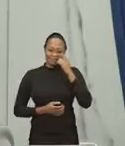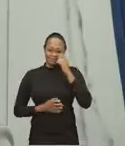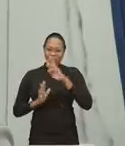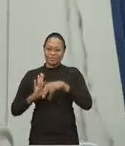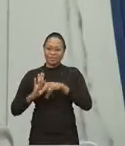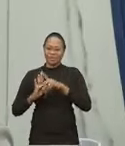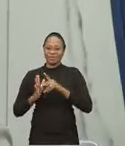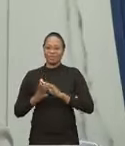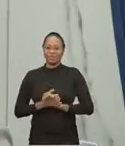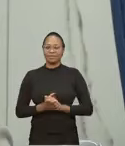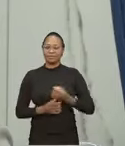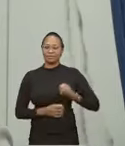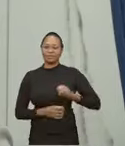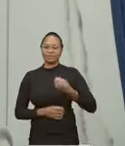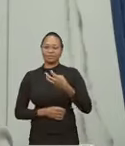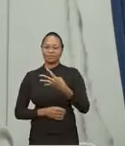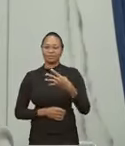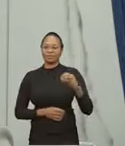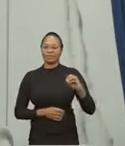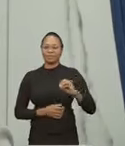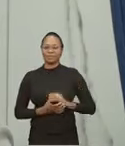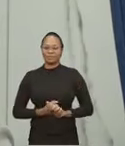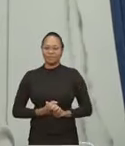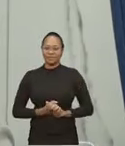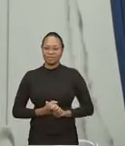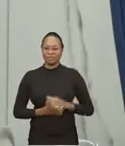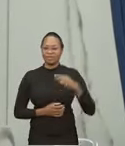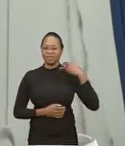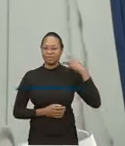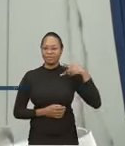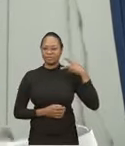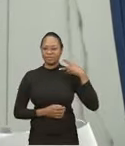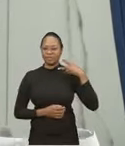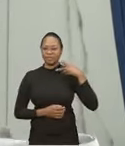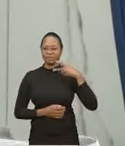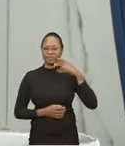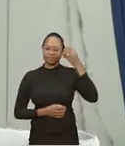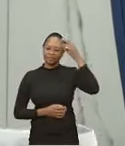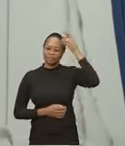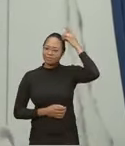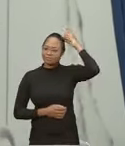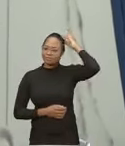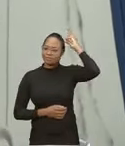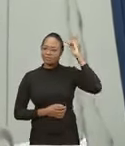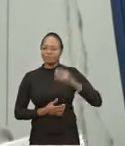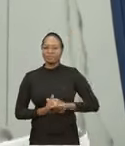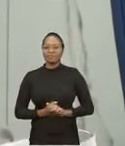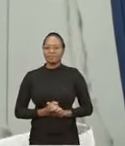Projeto de resolução de número 040, de autoria do vereador Dedéu Pires, republicano.